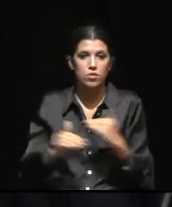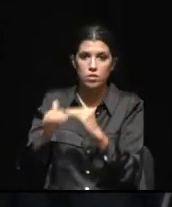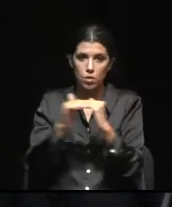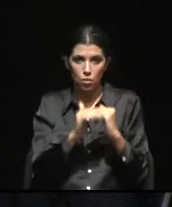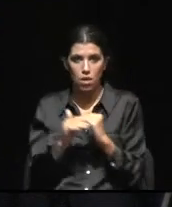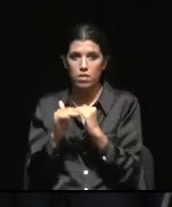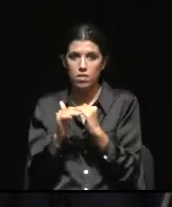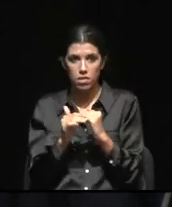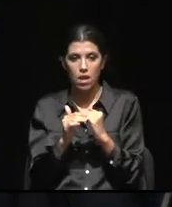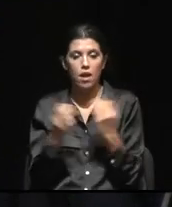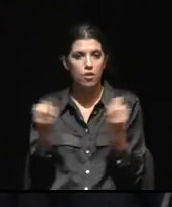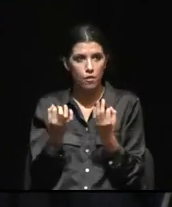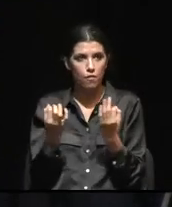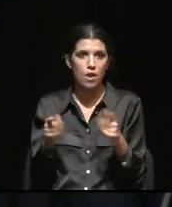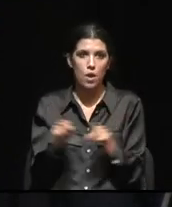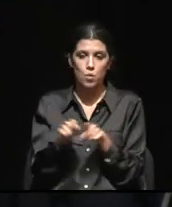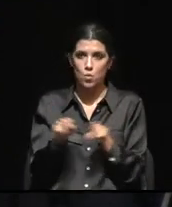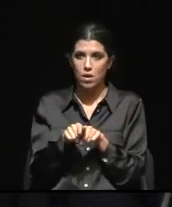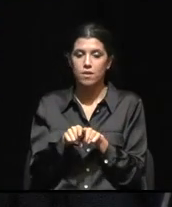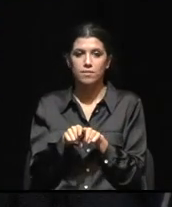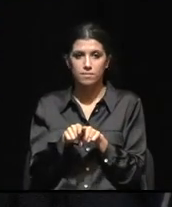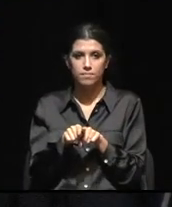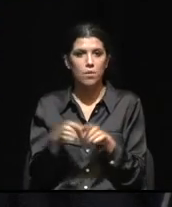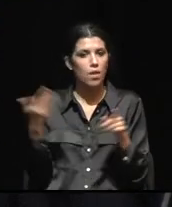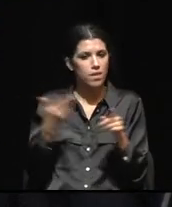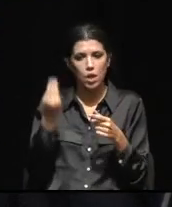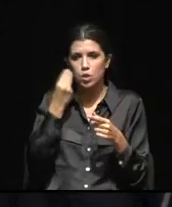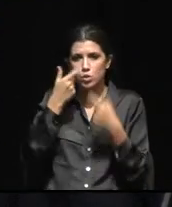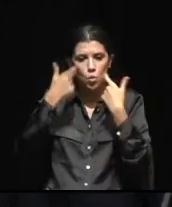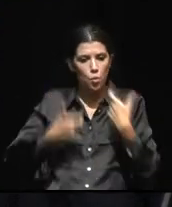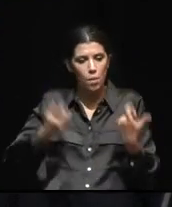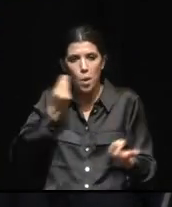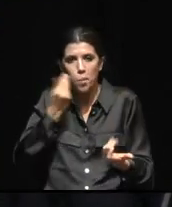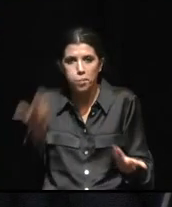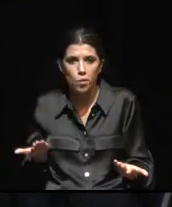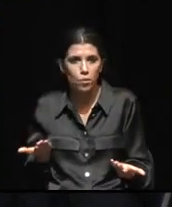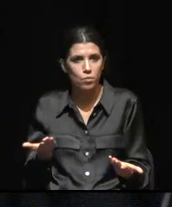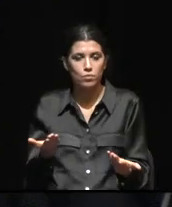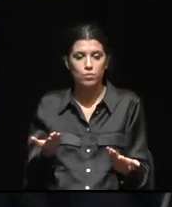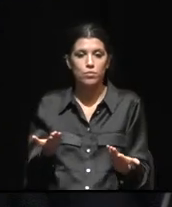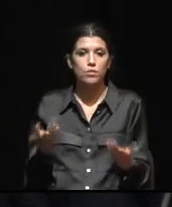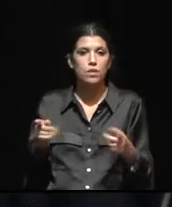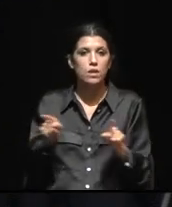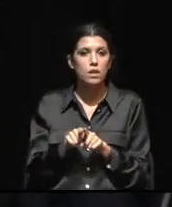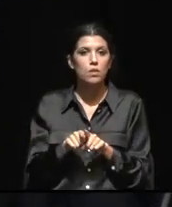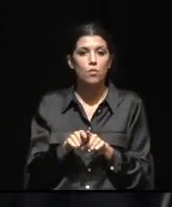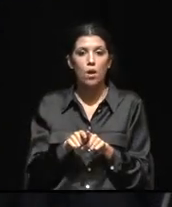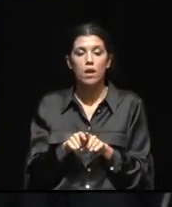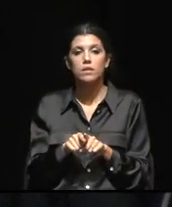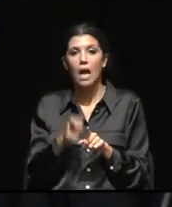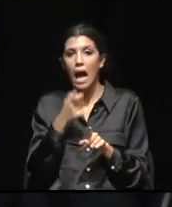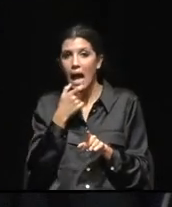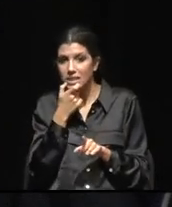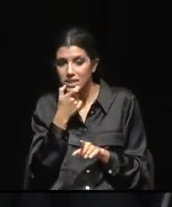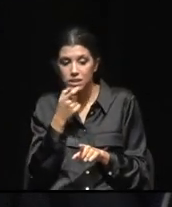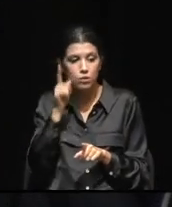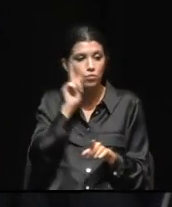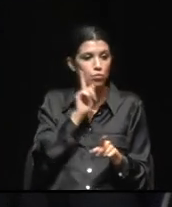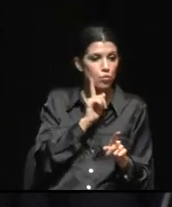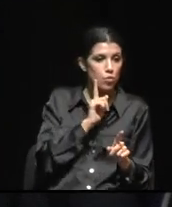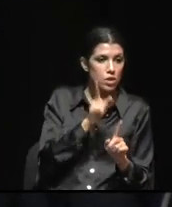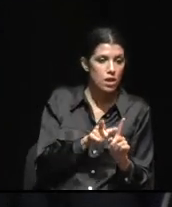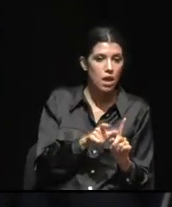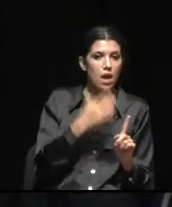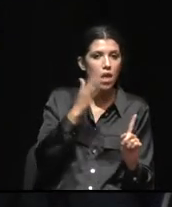mulheres e homens é considerada uma questão de direitos humanos e não há qualquer Justiça ou desenvolvimento quando o papel das